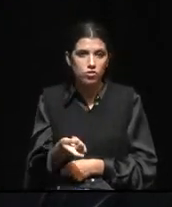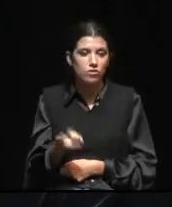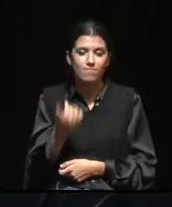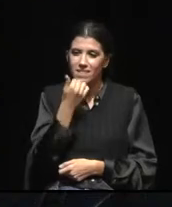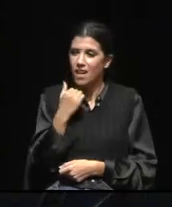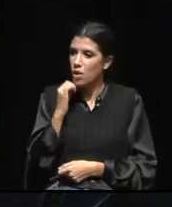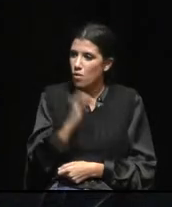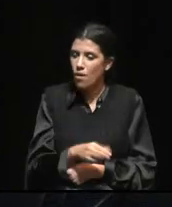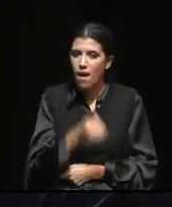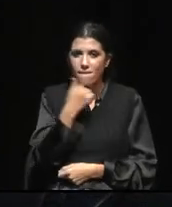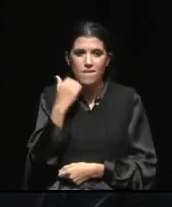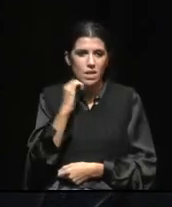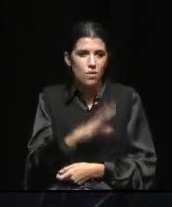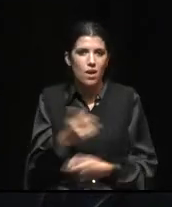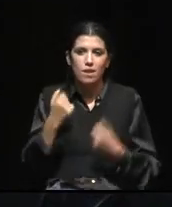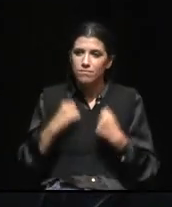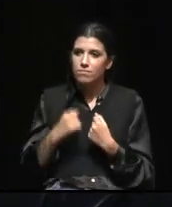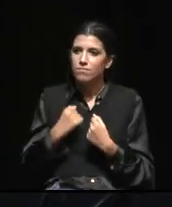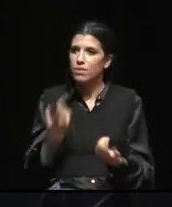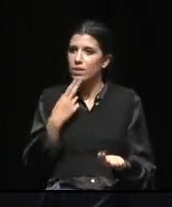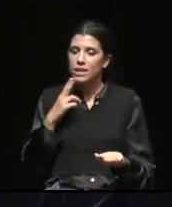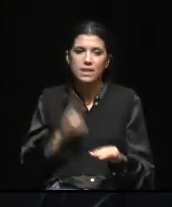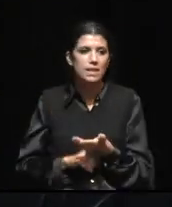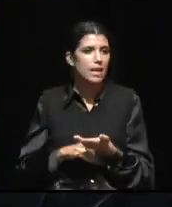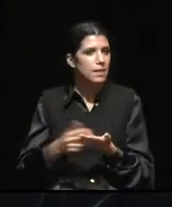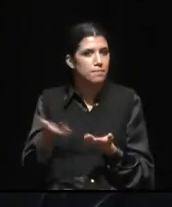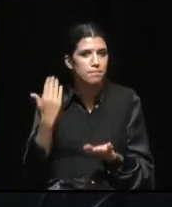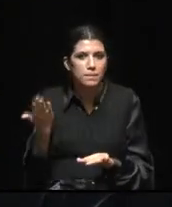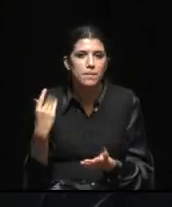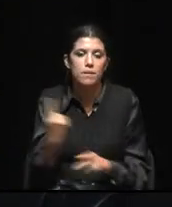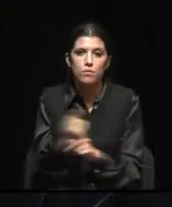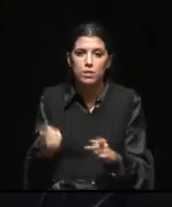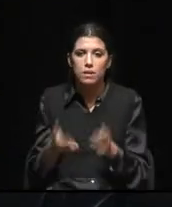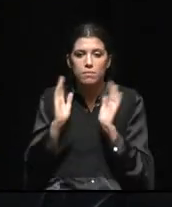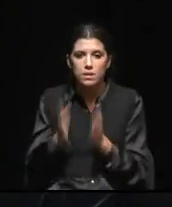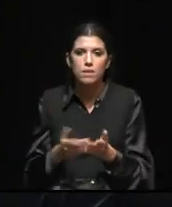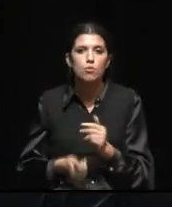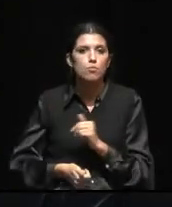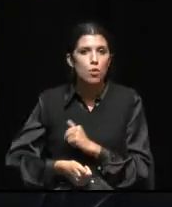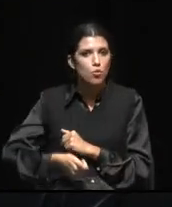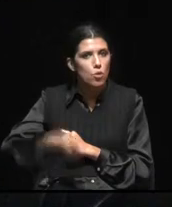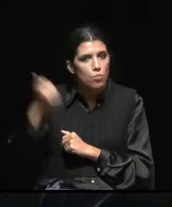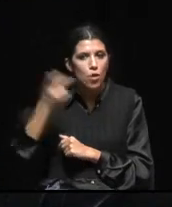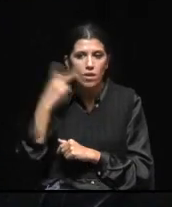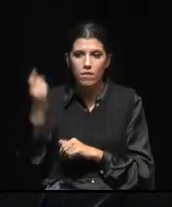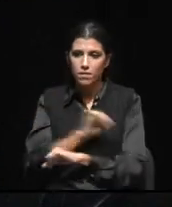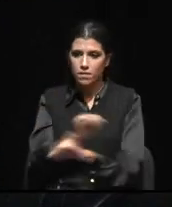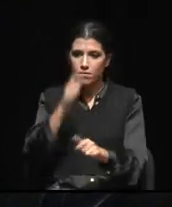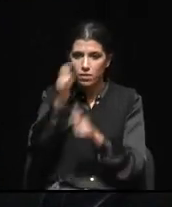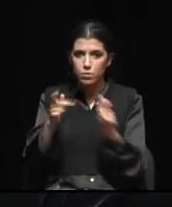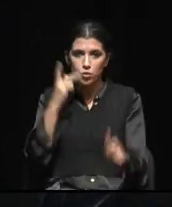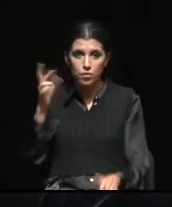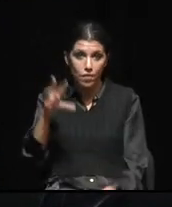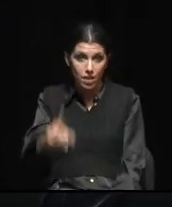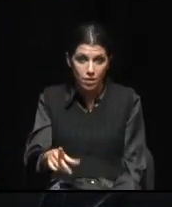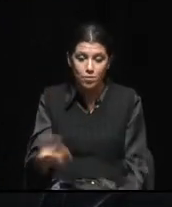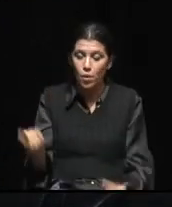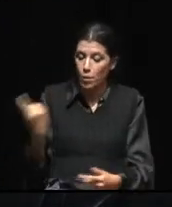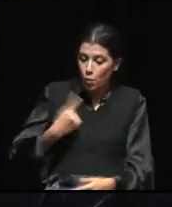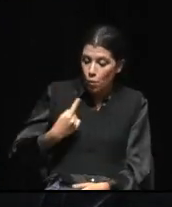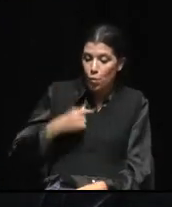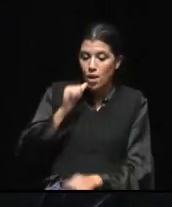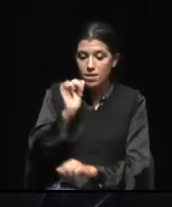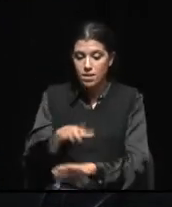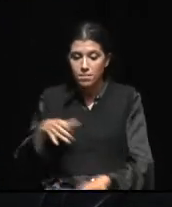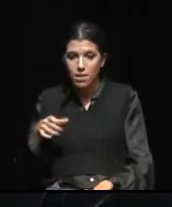insatisfação inconformação com a própria realidade porque procuramos continuamente a melhoria contínua da vida dos lisboetas e o nosso papel nesta